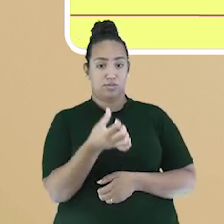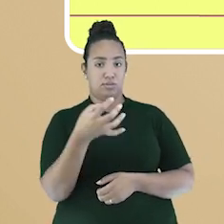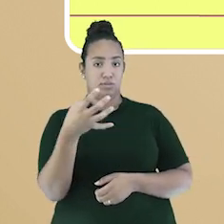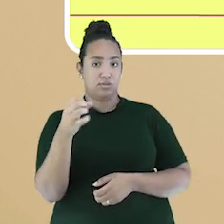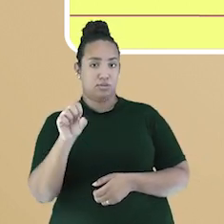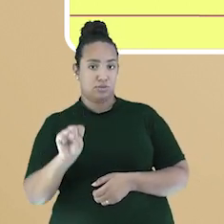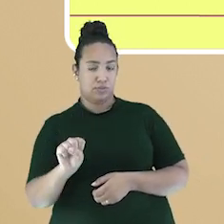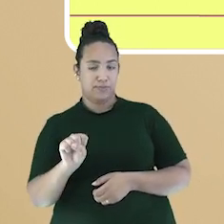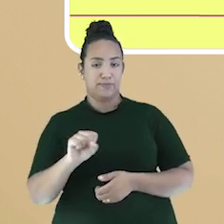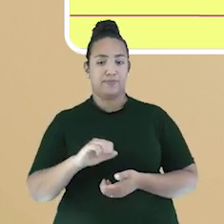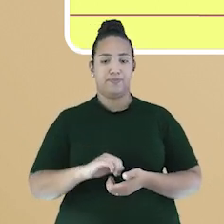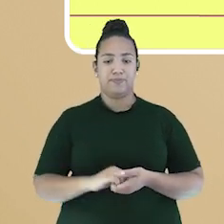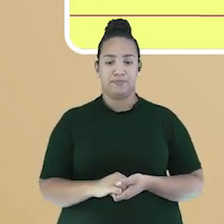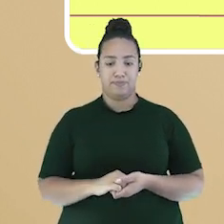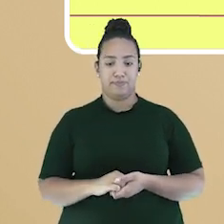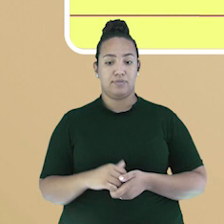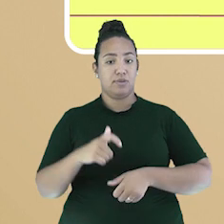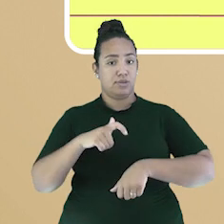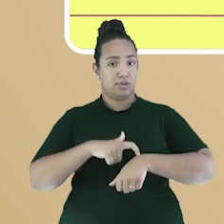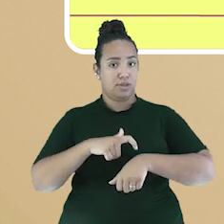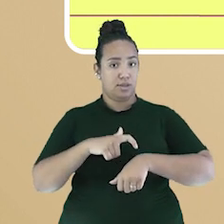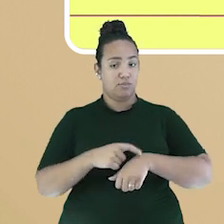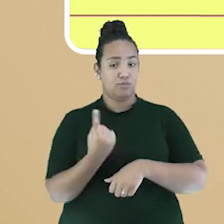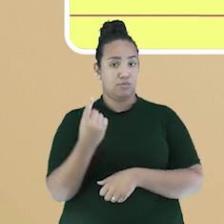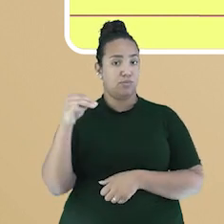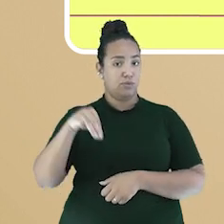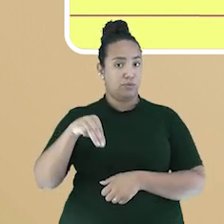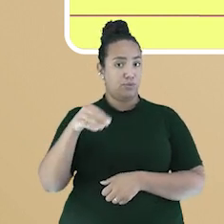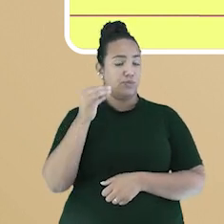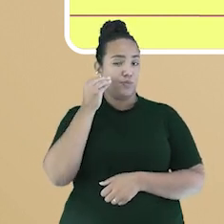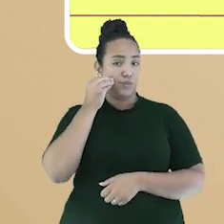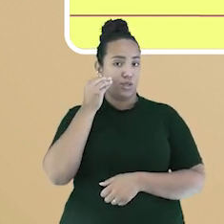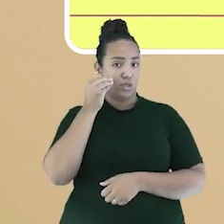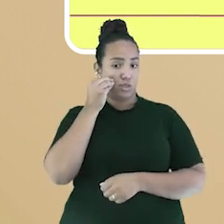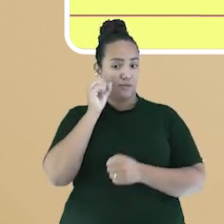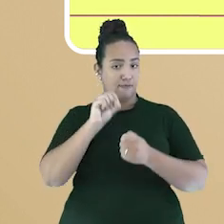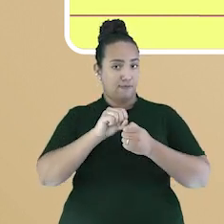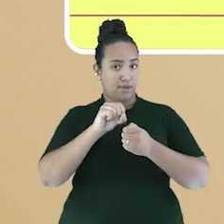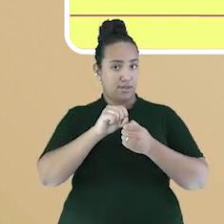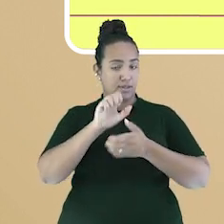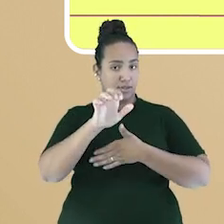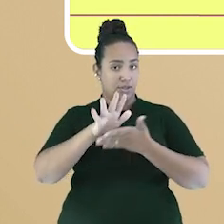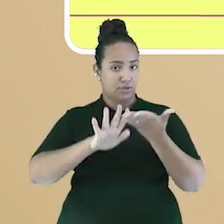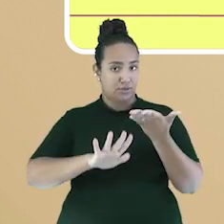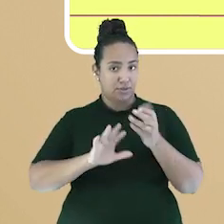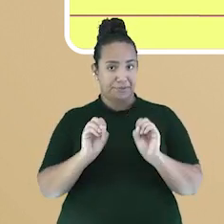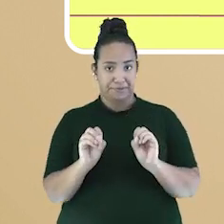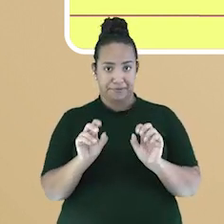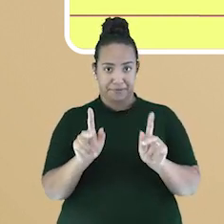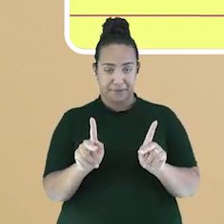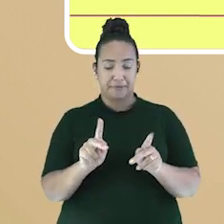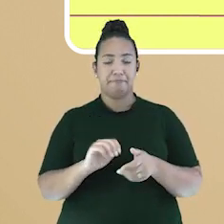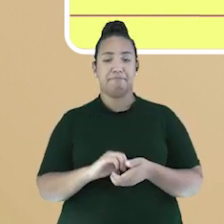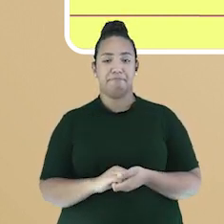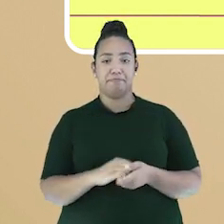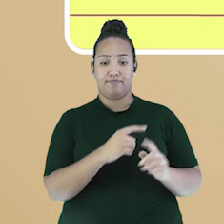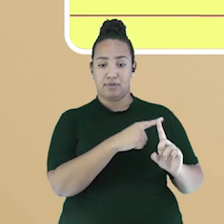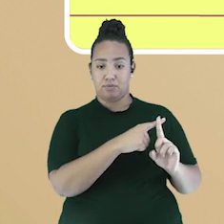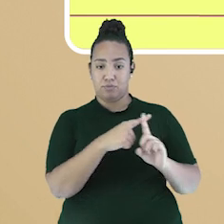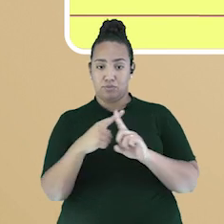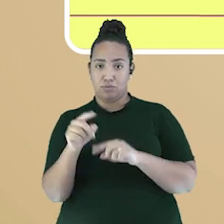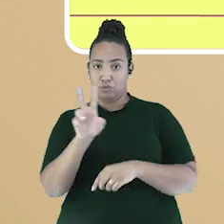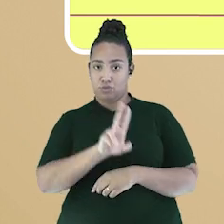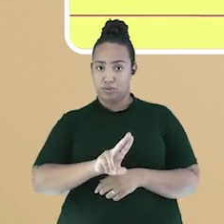1468 vou te dar um minuto para tentar fazer a decomposição multiplicativa ou seja usando